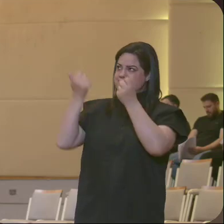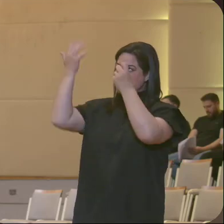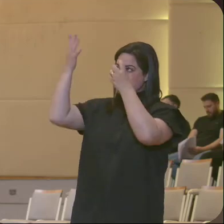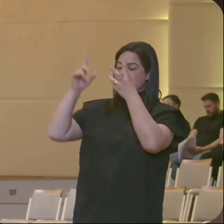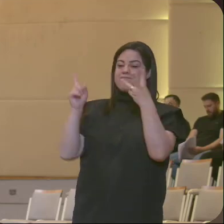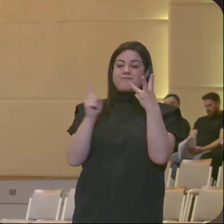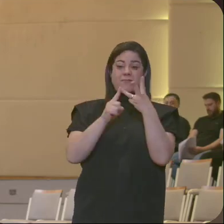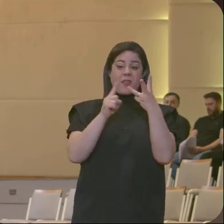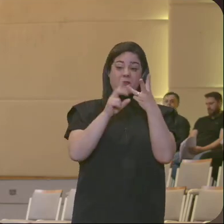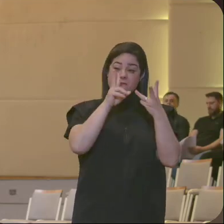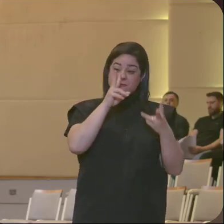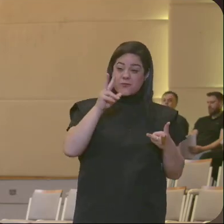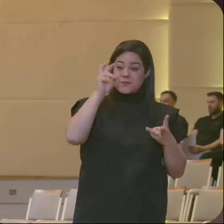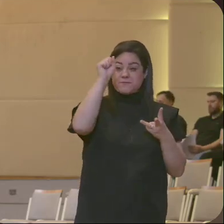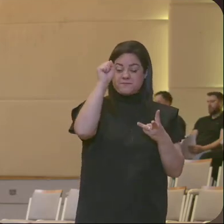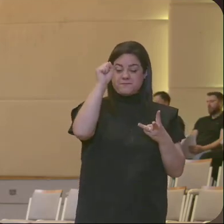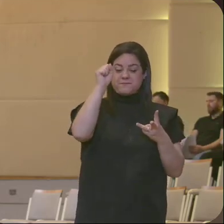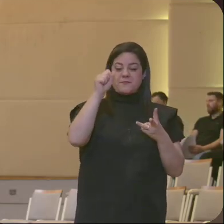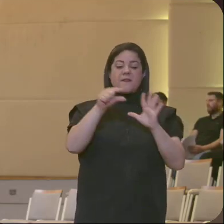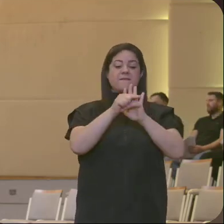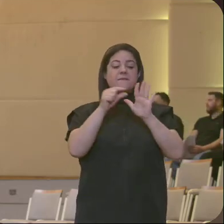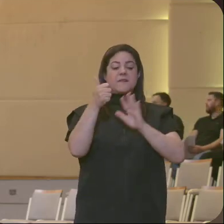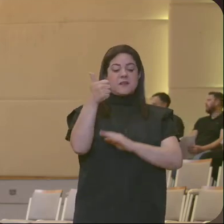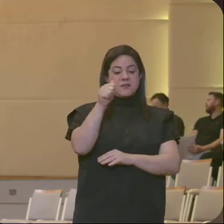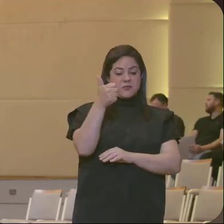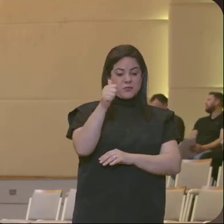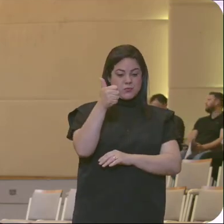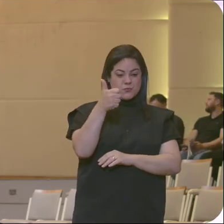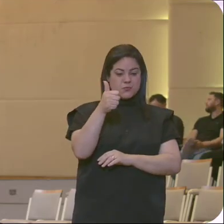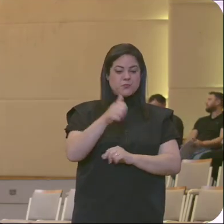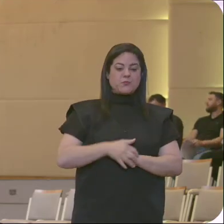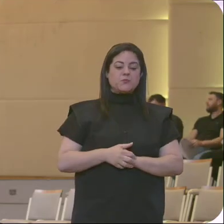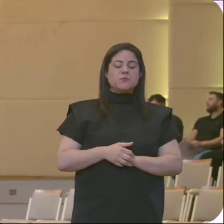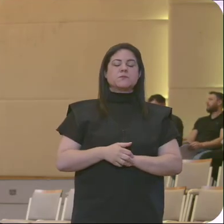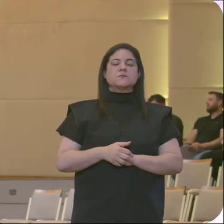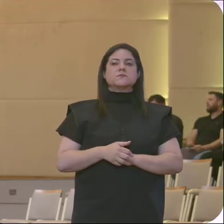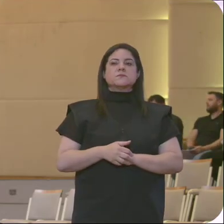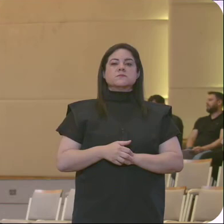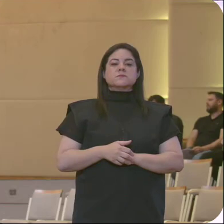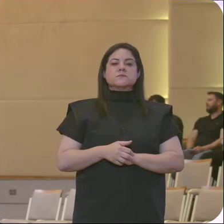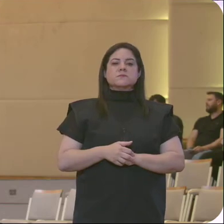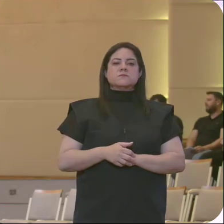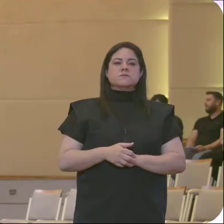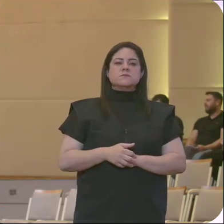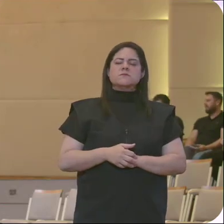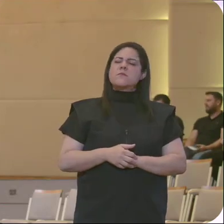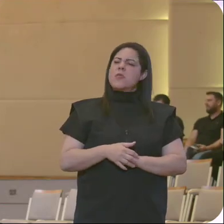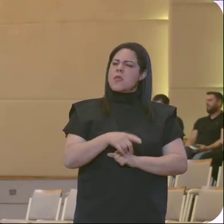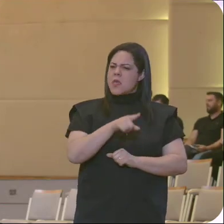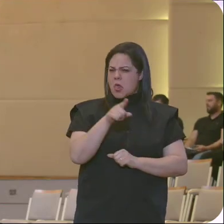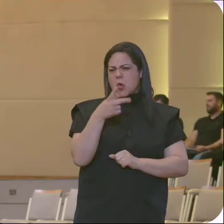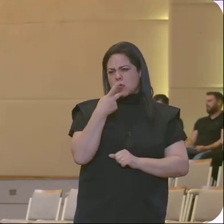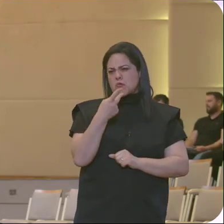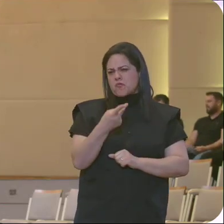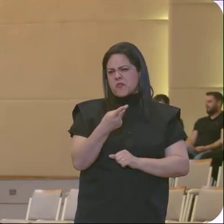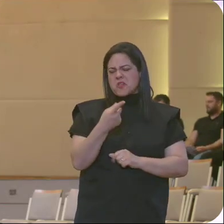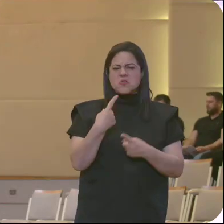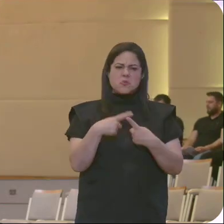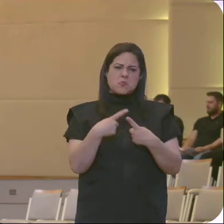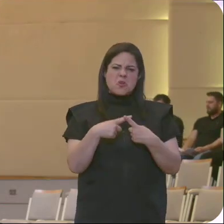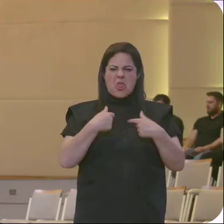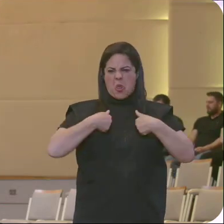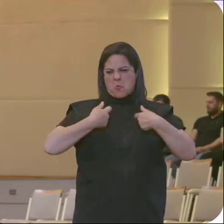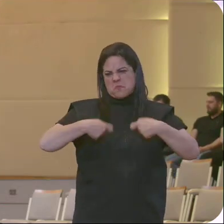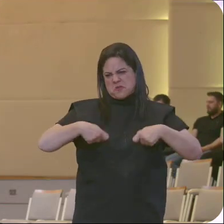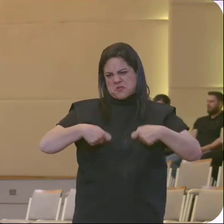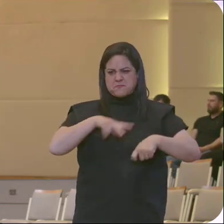Terceiro, fortalecimento. Verso 11, Filipenses 4:11 diz assim, não estou dizendo isso porque esteja